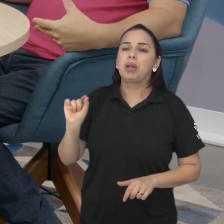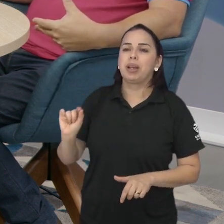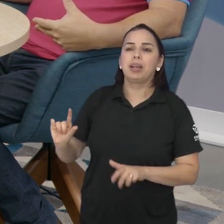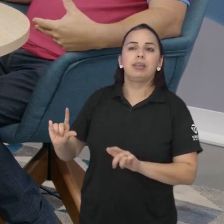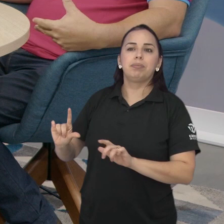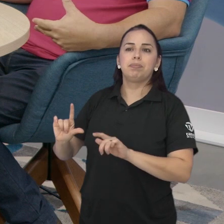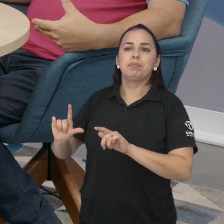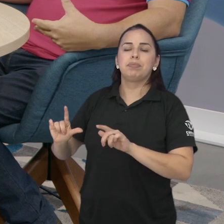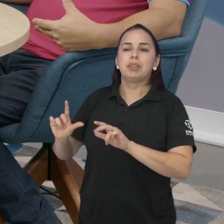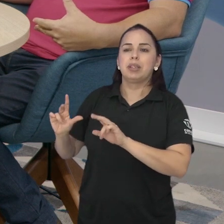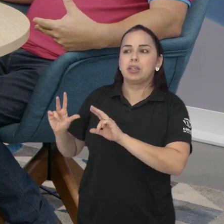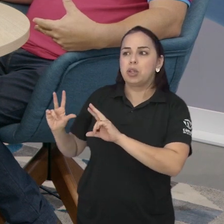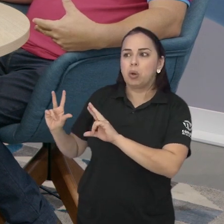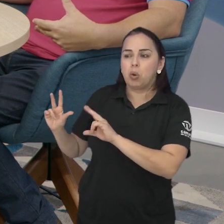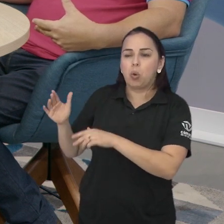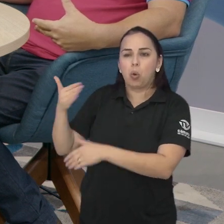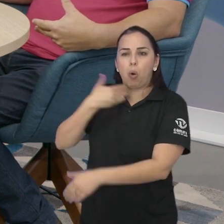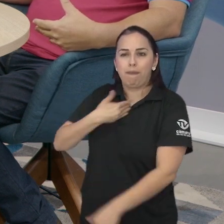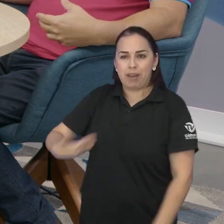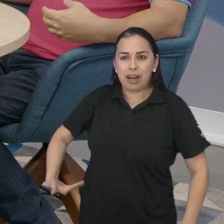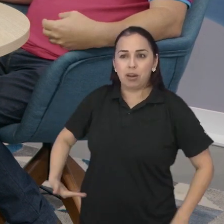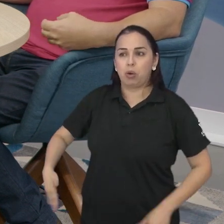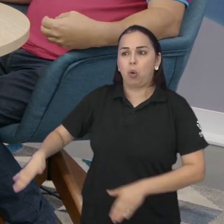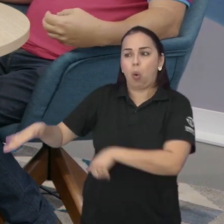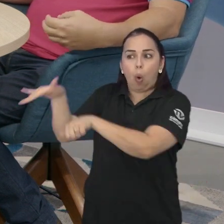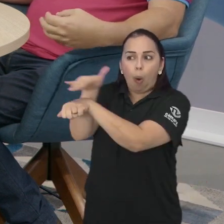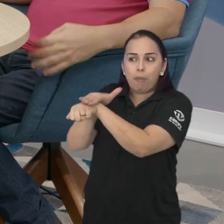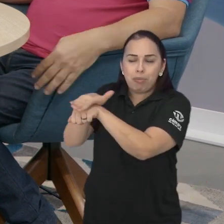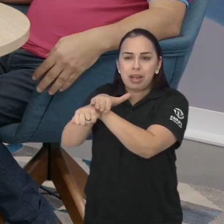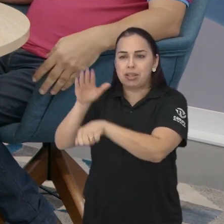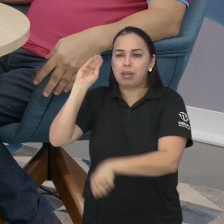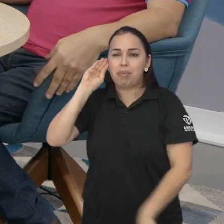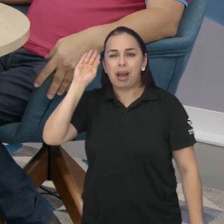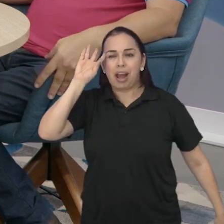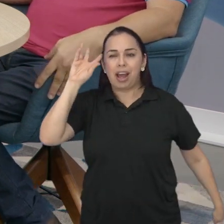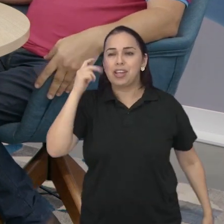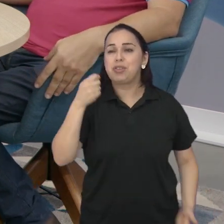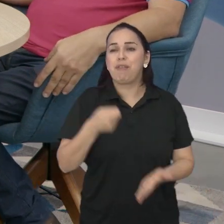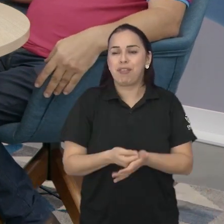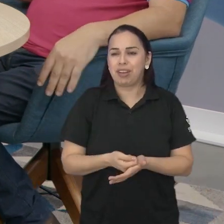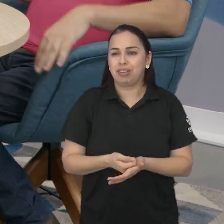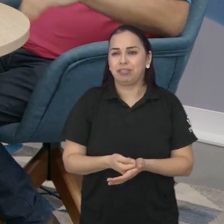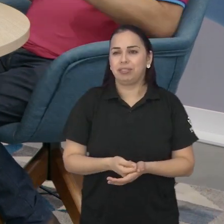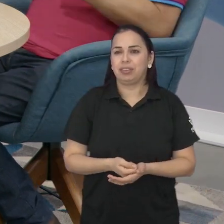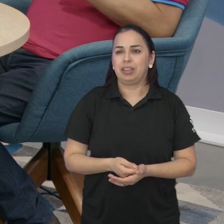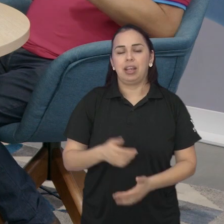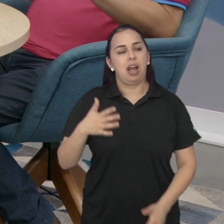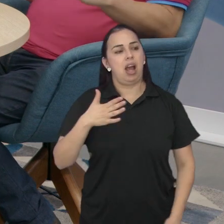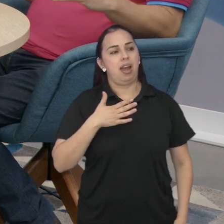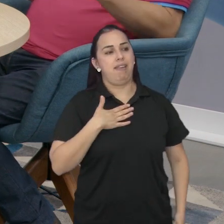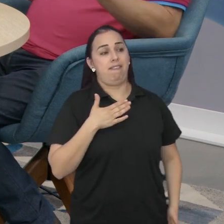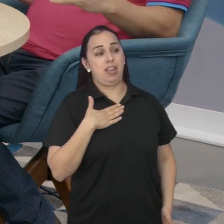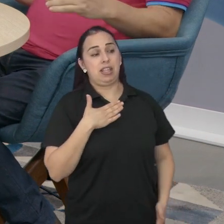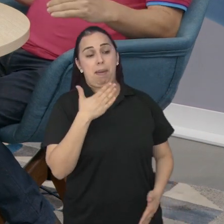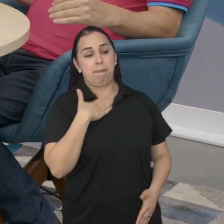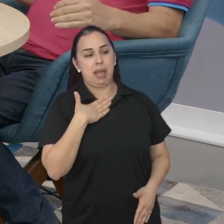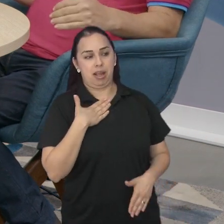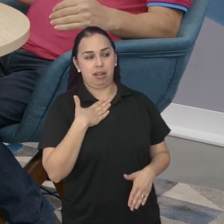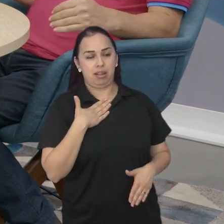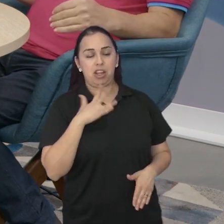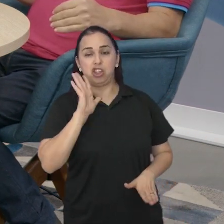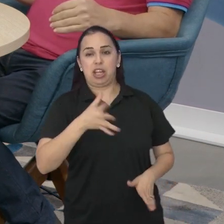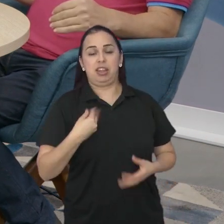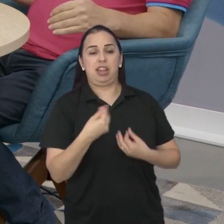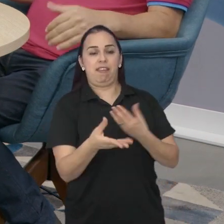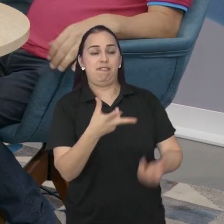políticas dialoguem, que elas conversem e não fique dito aquilo que a gente fala, né? Ah, não, já resolvi a minha parte, apliquei a vacina